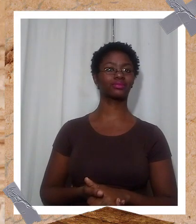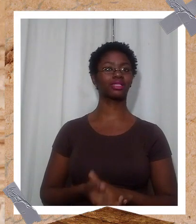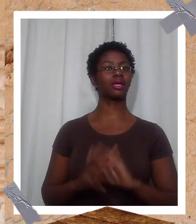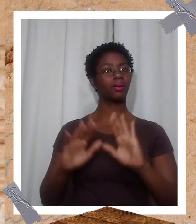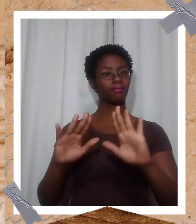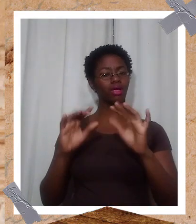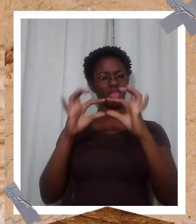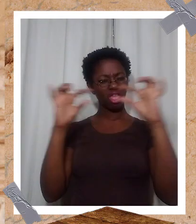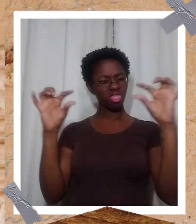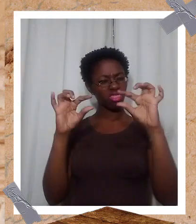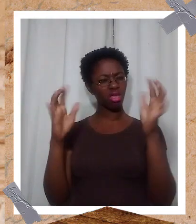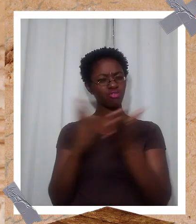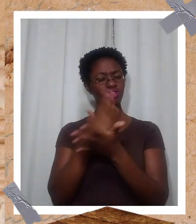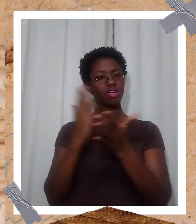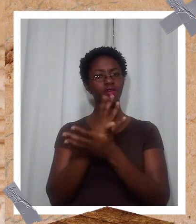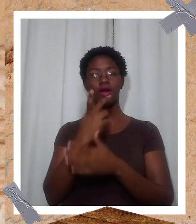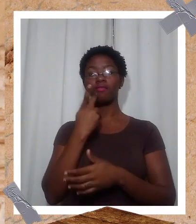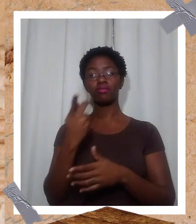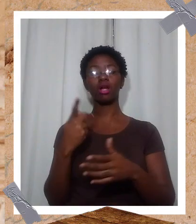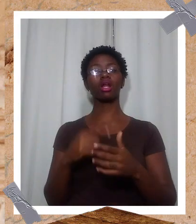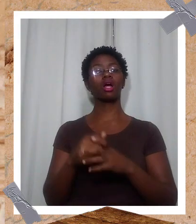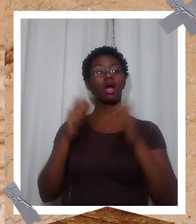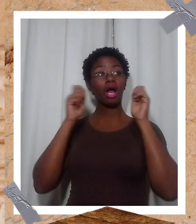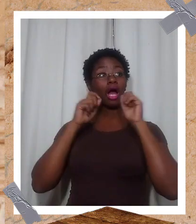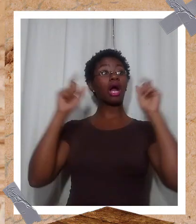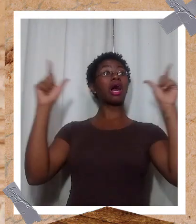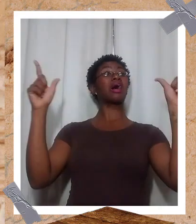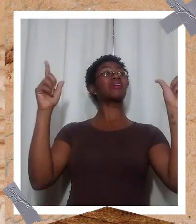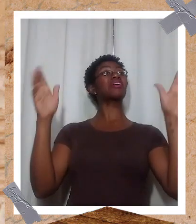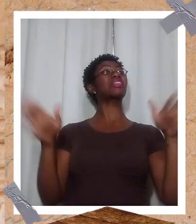um trecho do livro que ela fala: hoje eu acordei feliz, contente,